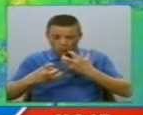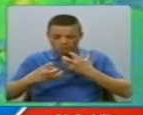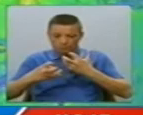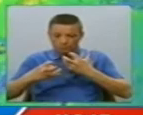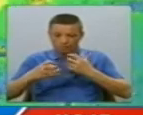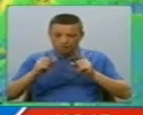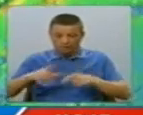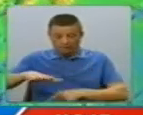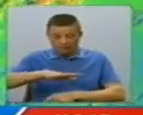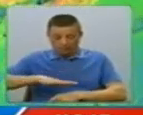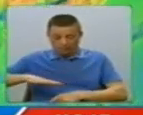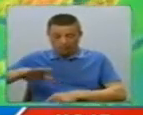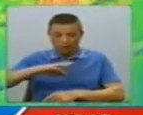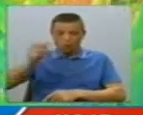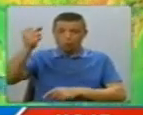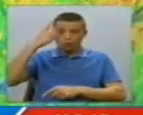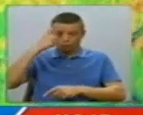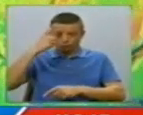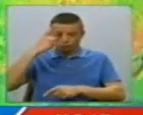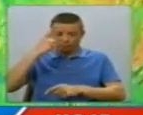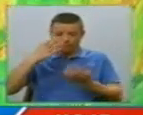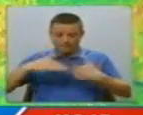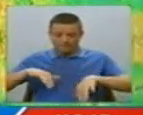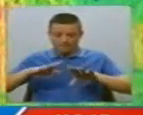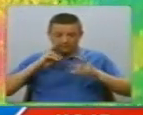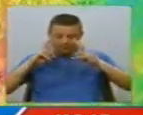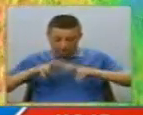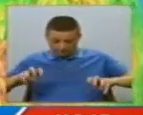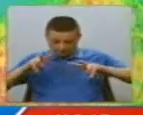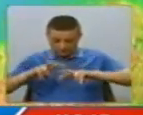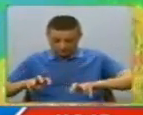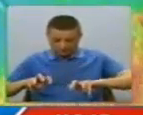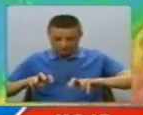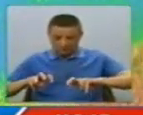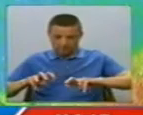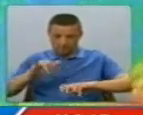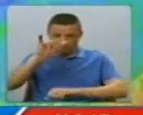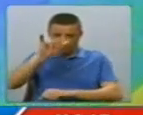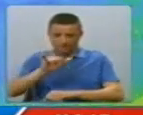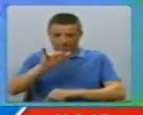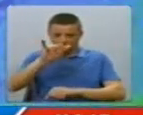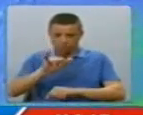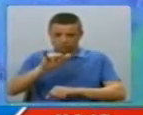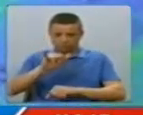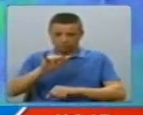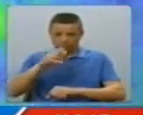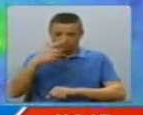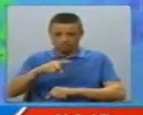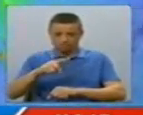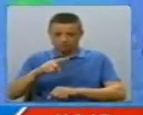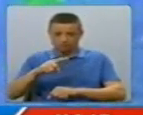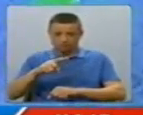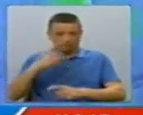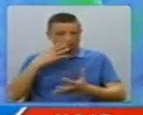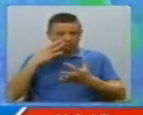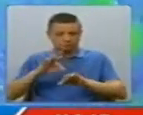ultravioleta. E também sabem outra coisa. O que foi dito nesta investigação foi que aquele Y tem aquela forma por uma razão simples, ou aparentemente simples, agora